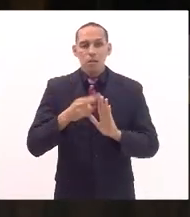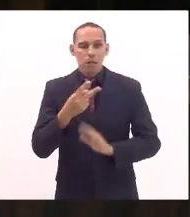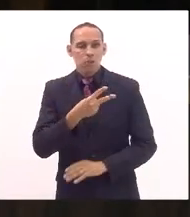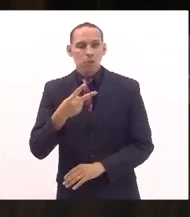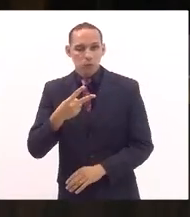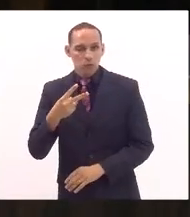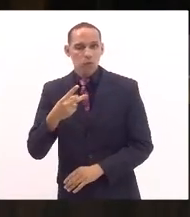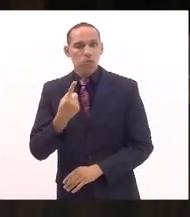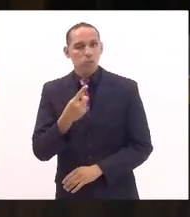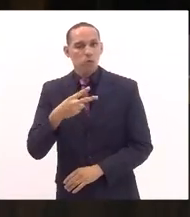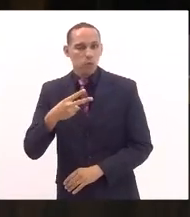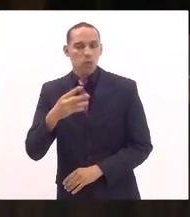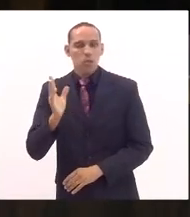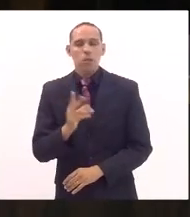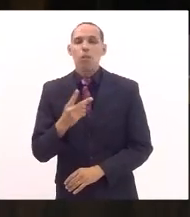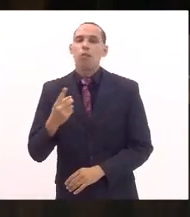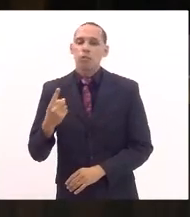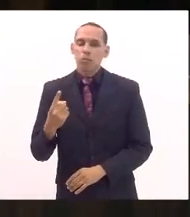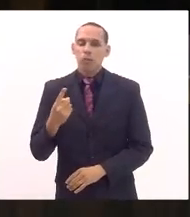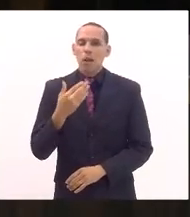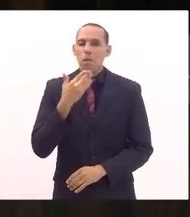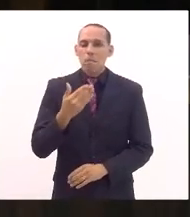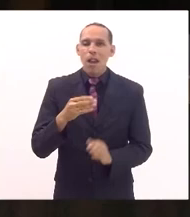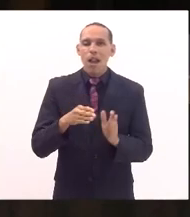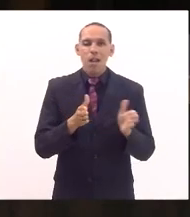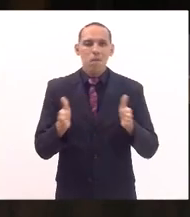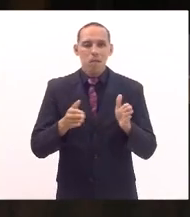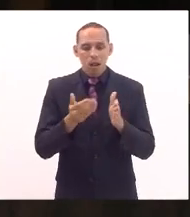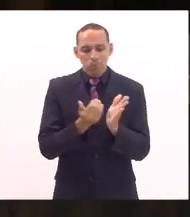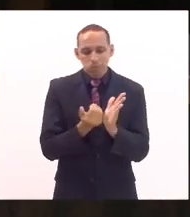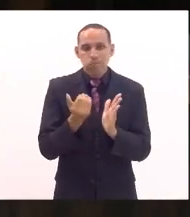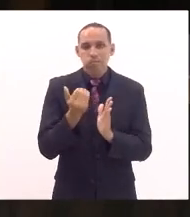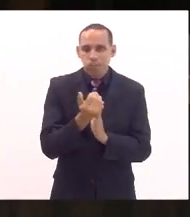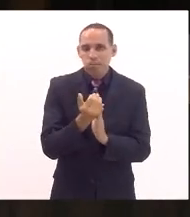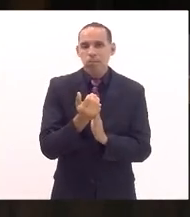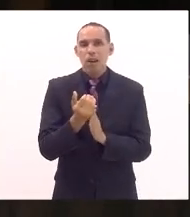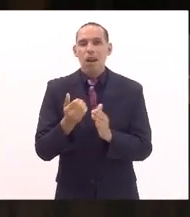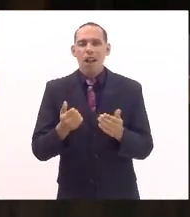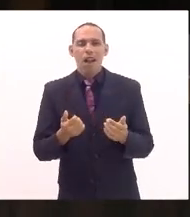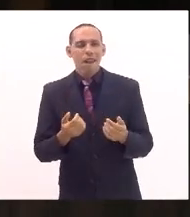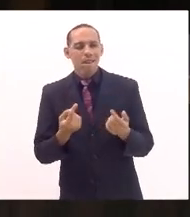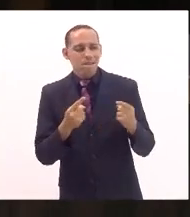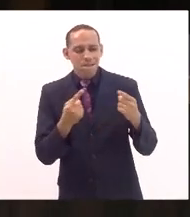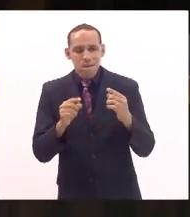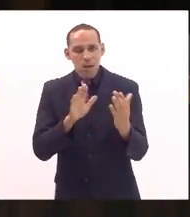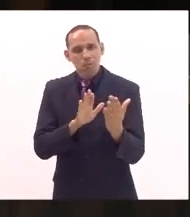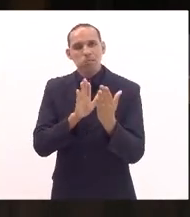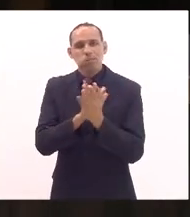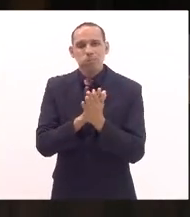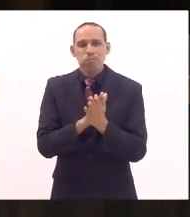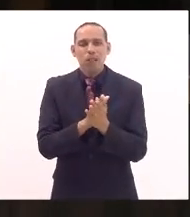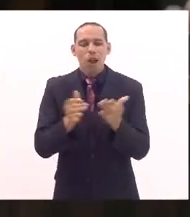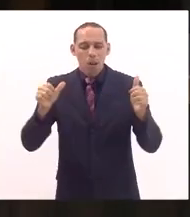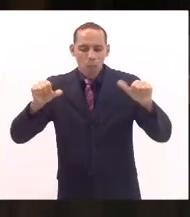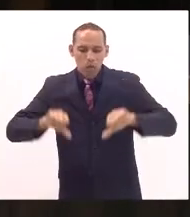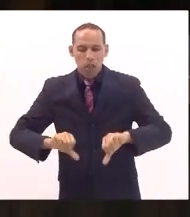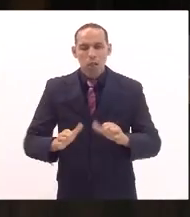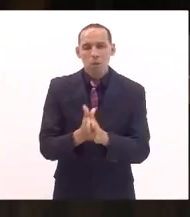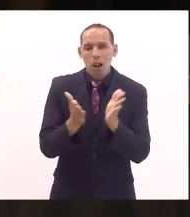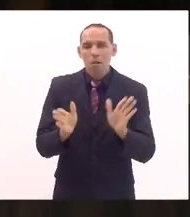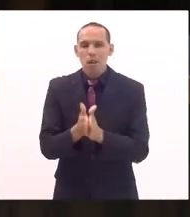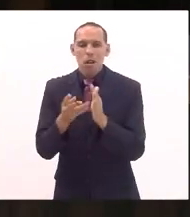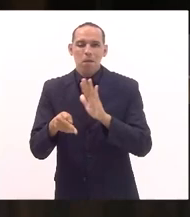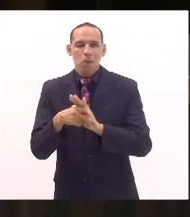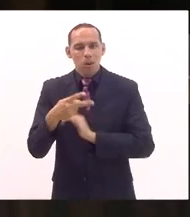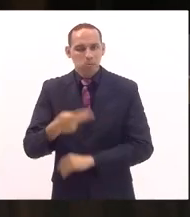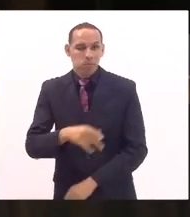212 2021 solicitar a prorrogação do prazo de funcionamento da comissão especial para enfrentamento da miséria EA extrema pobreza no estado